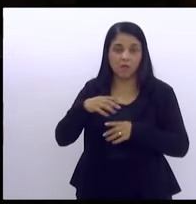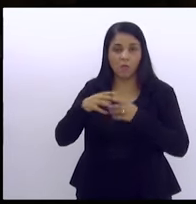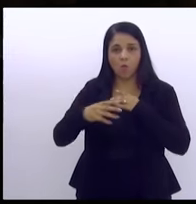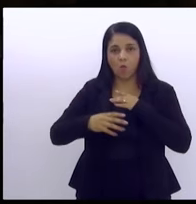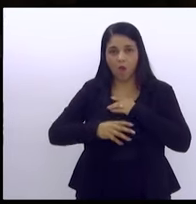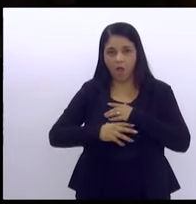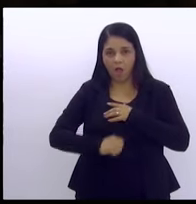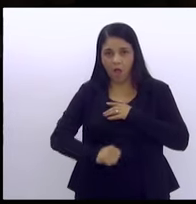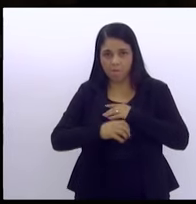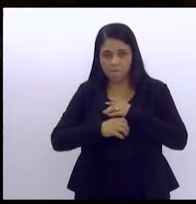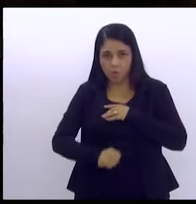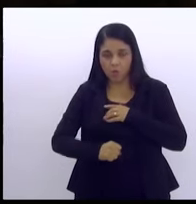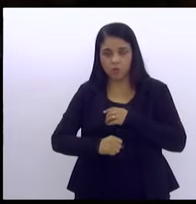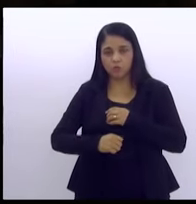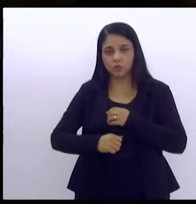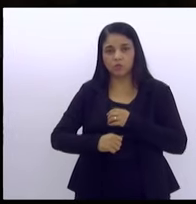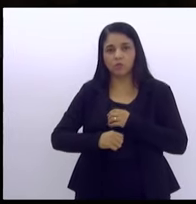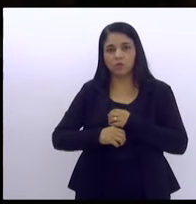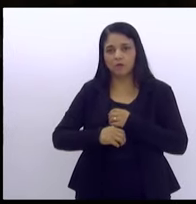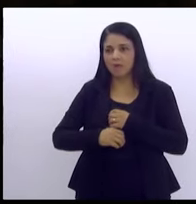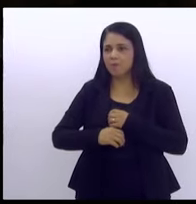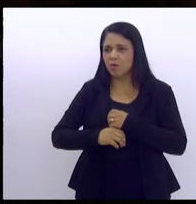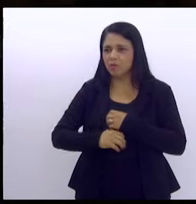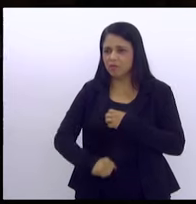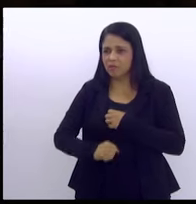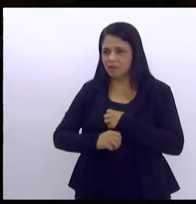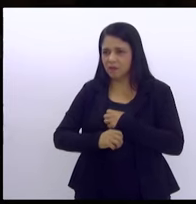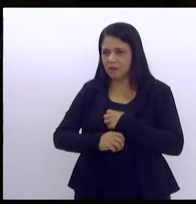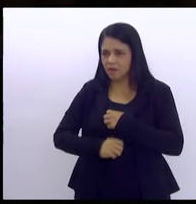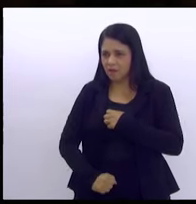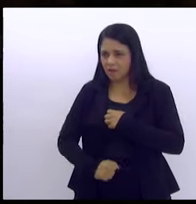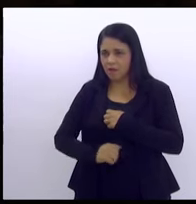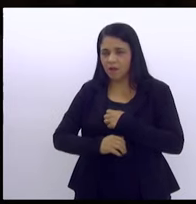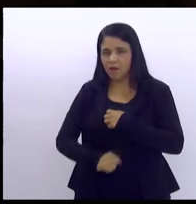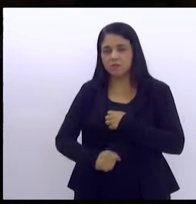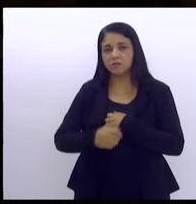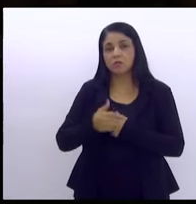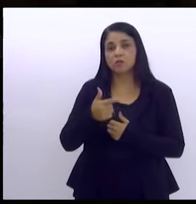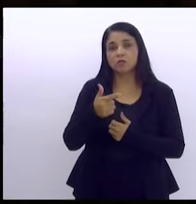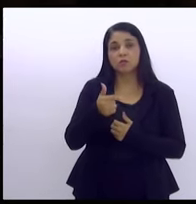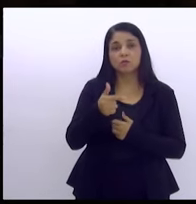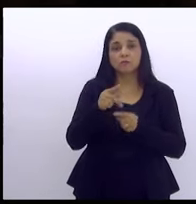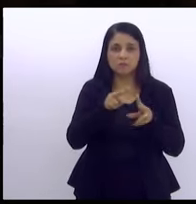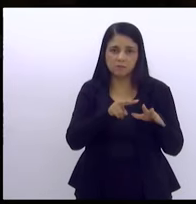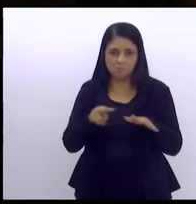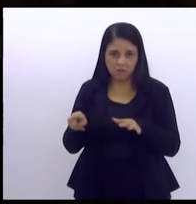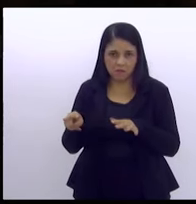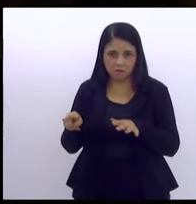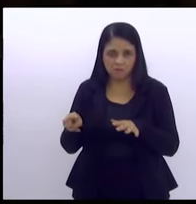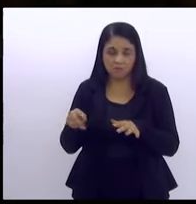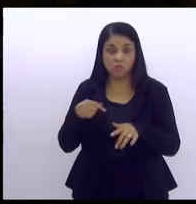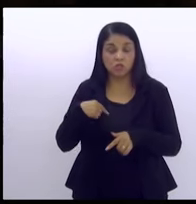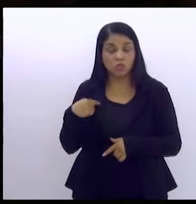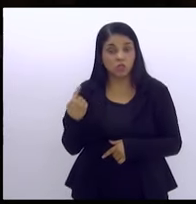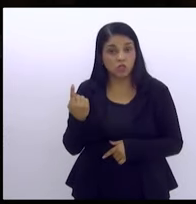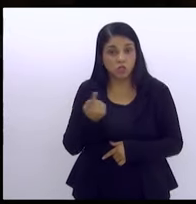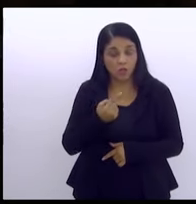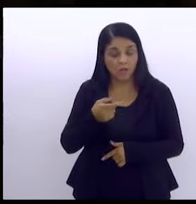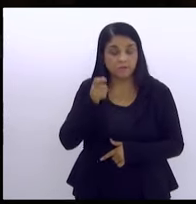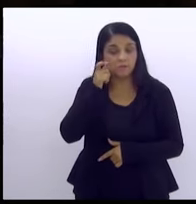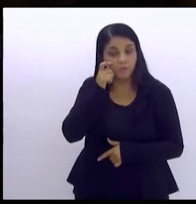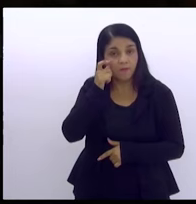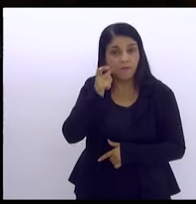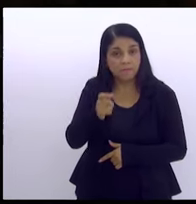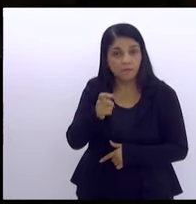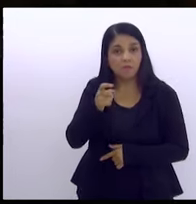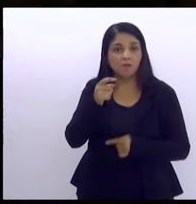permitiria o aborto até 12 semanas. Então, quero só aproveitar aqui o microfone para fazer esta ressalva, que nós estamos aqui atentos